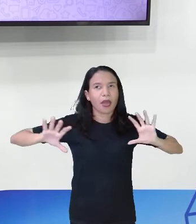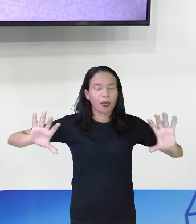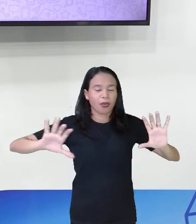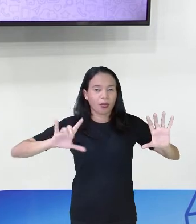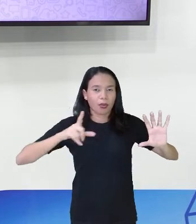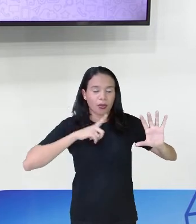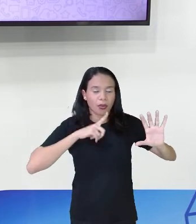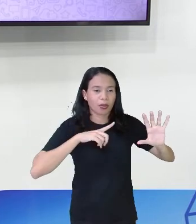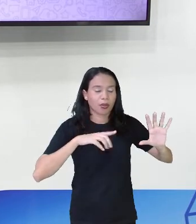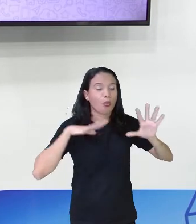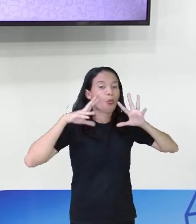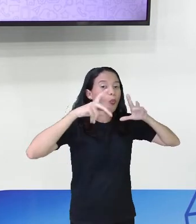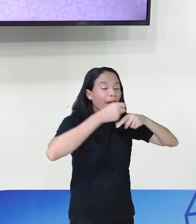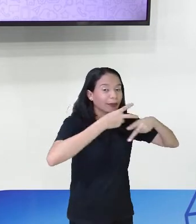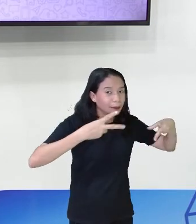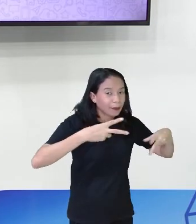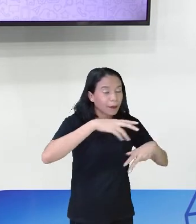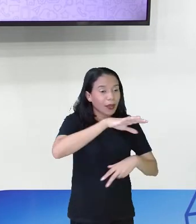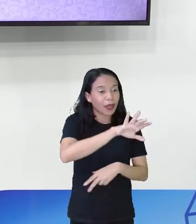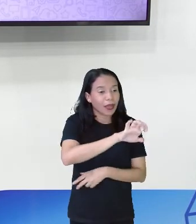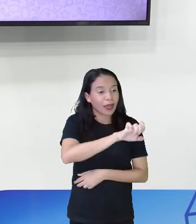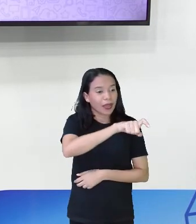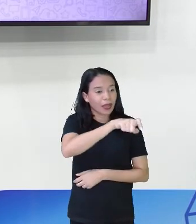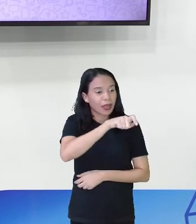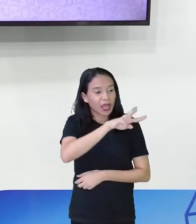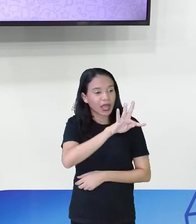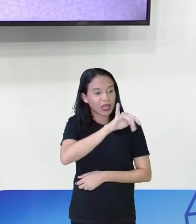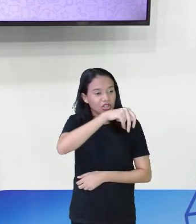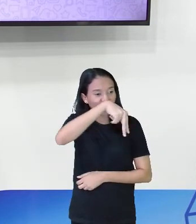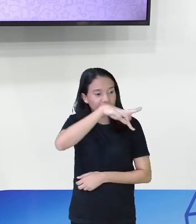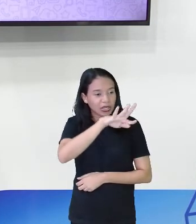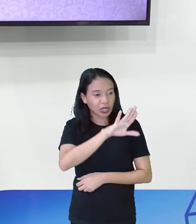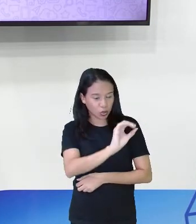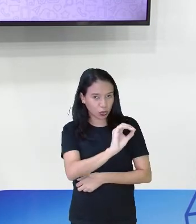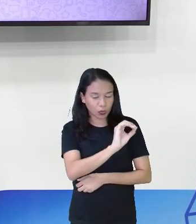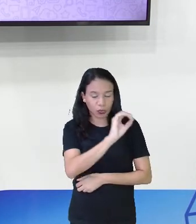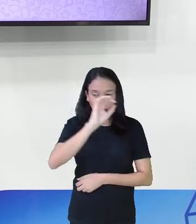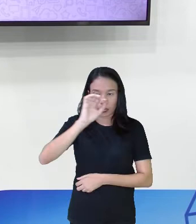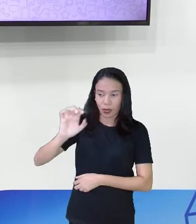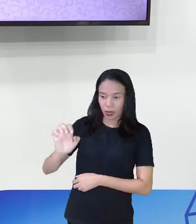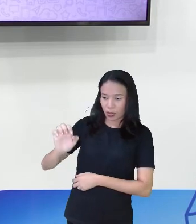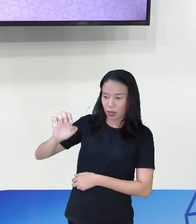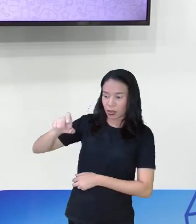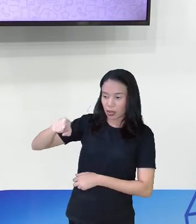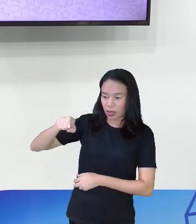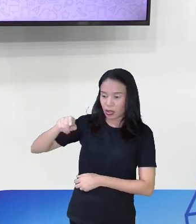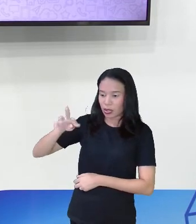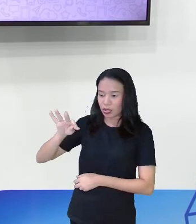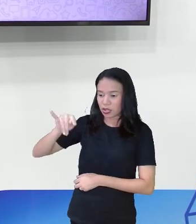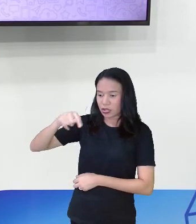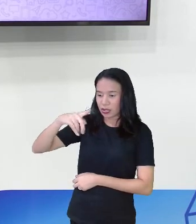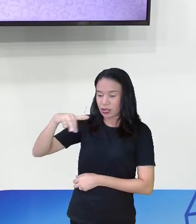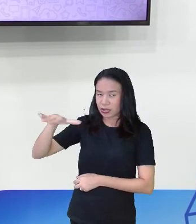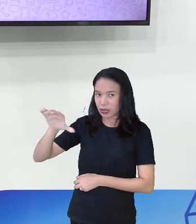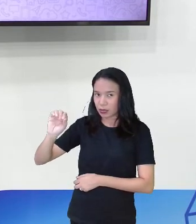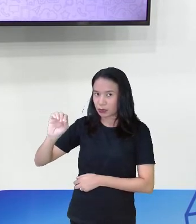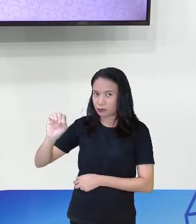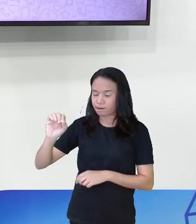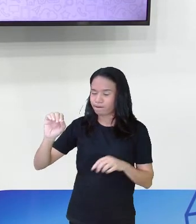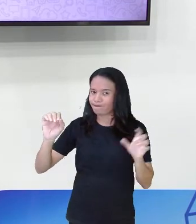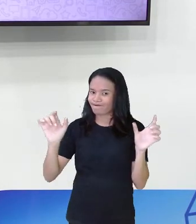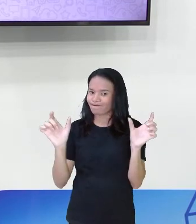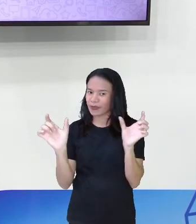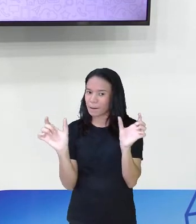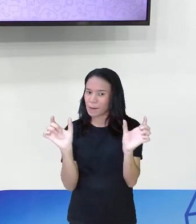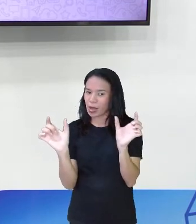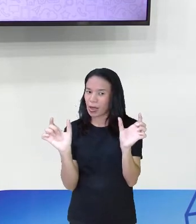que está em extinção? As palavras, mesmo sendo da mesma família, mesmo sendo bem parecidas,